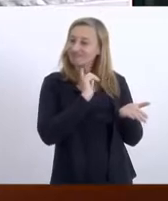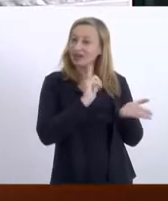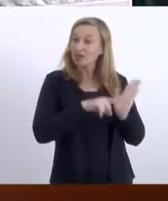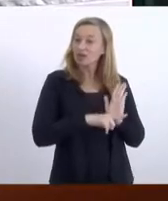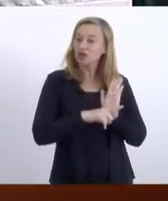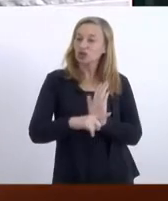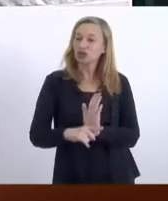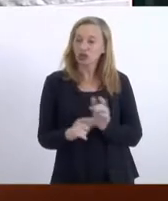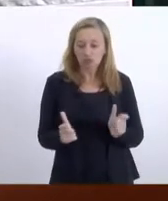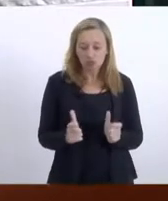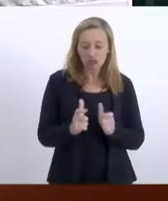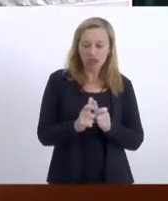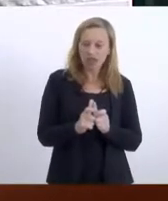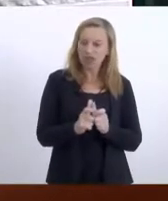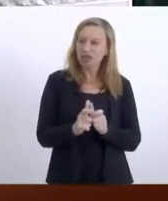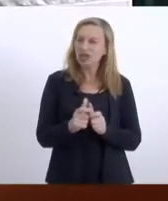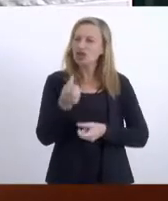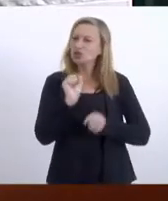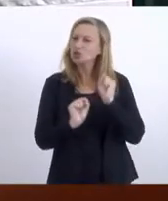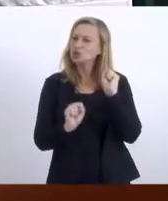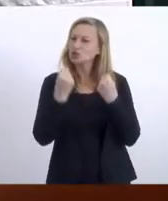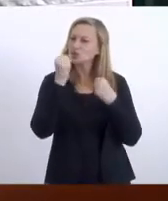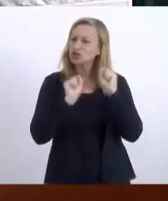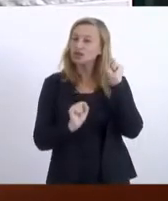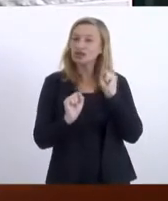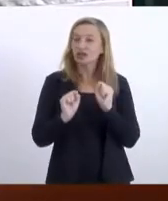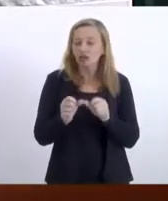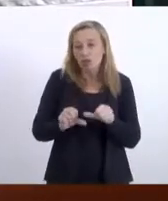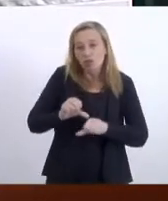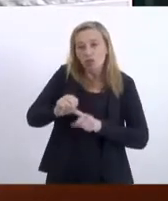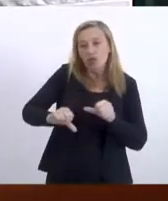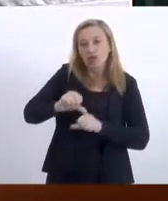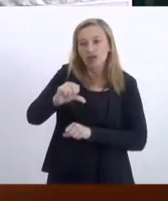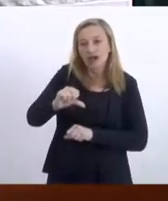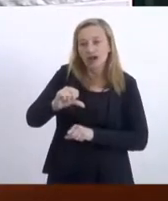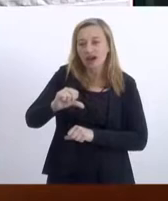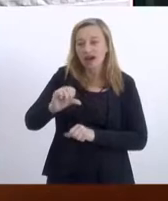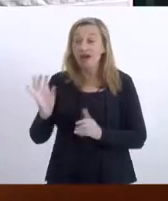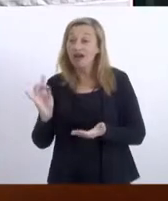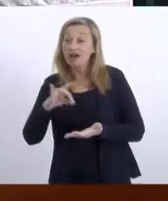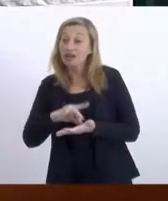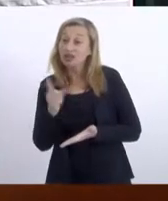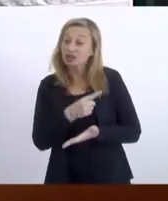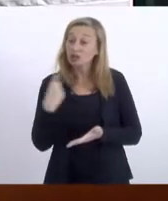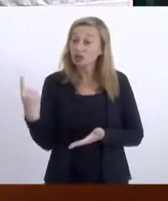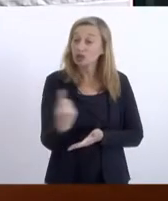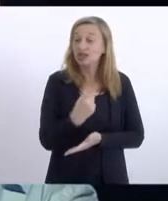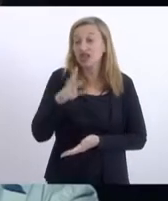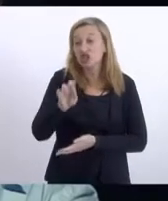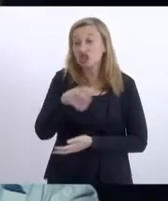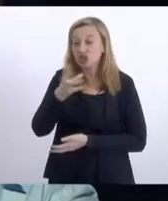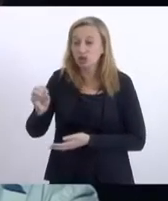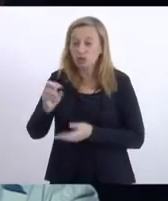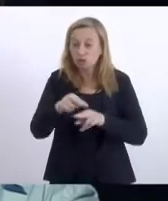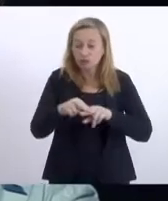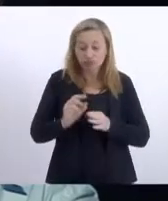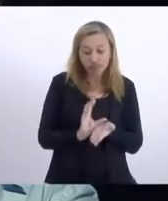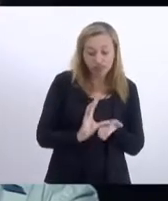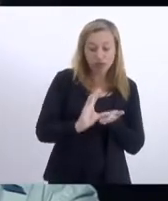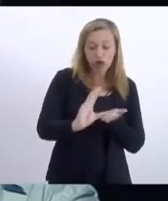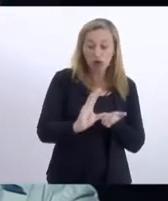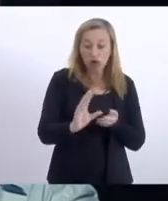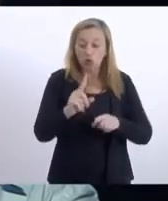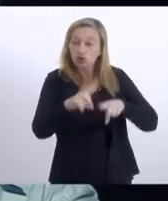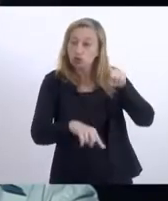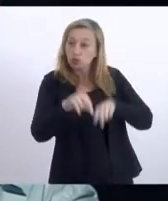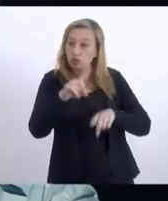pequenas agroindústrias. Nós vamos mudar o cenário da nossa região através desses investimentos, porque os produtos